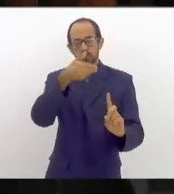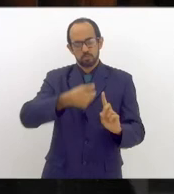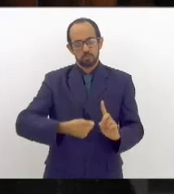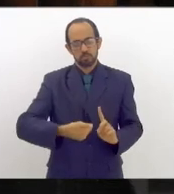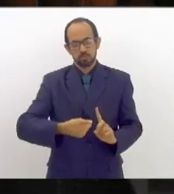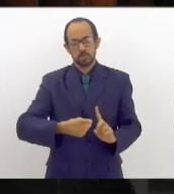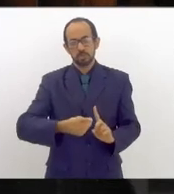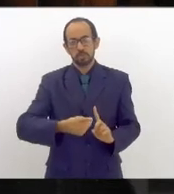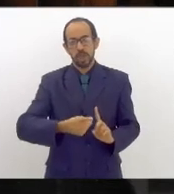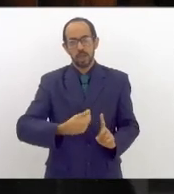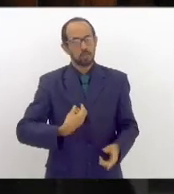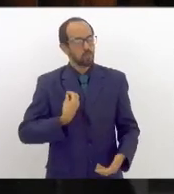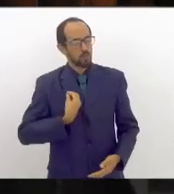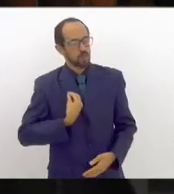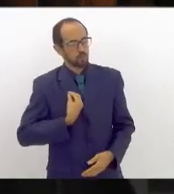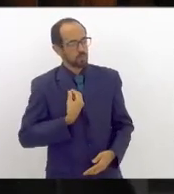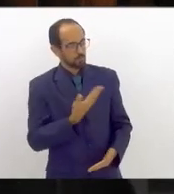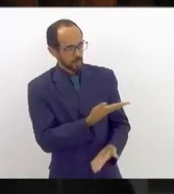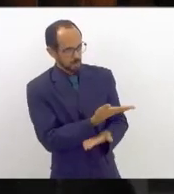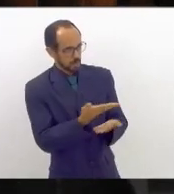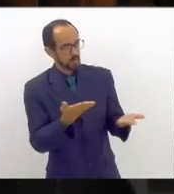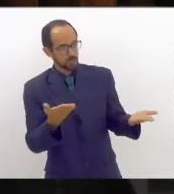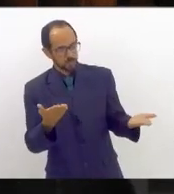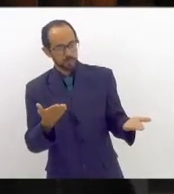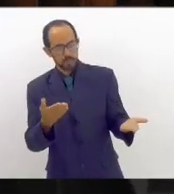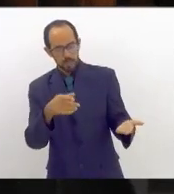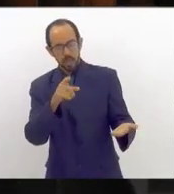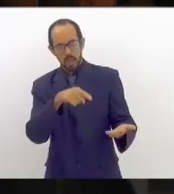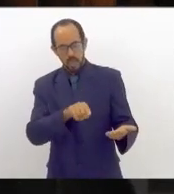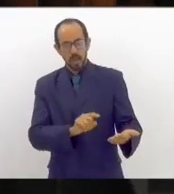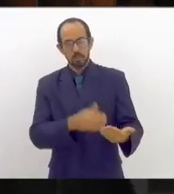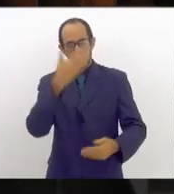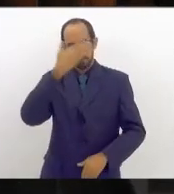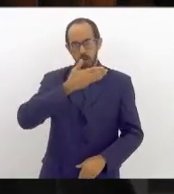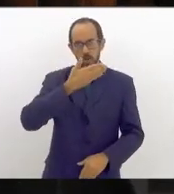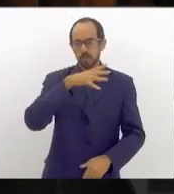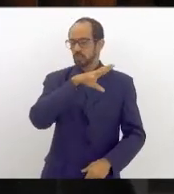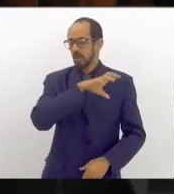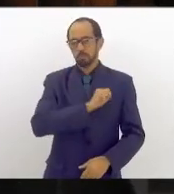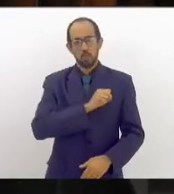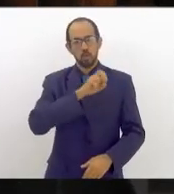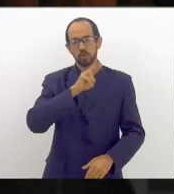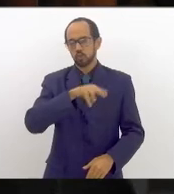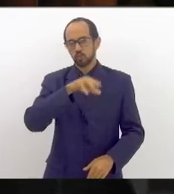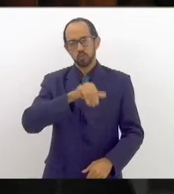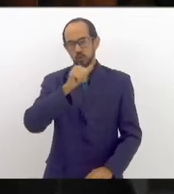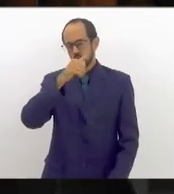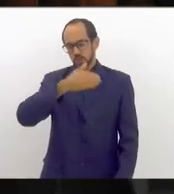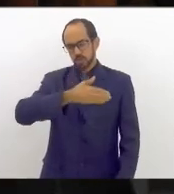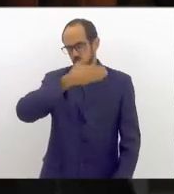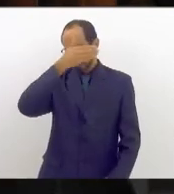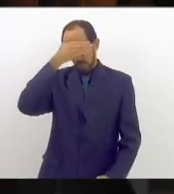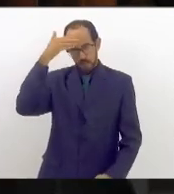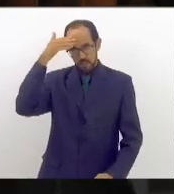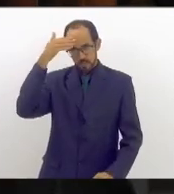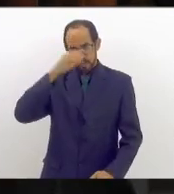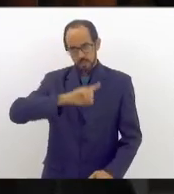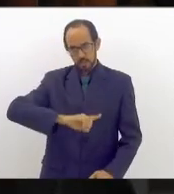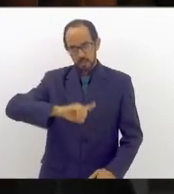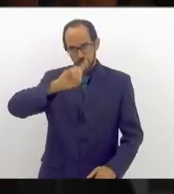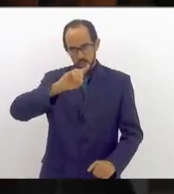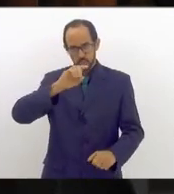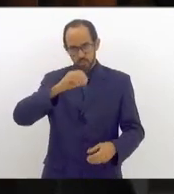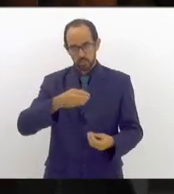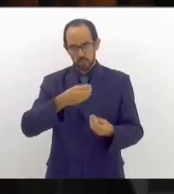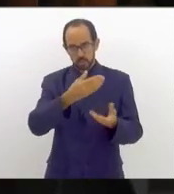vossas presenças é uma demonstração de amor que Jamais esqueceremos Que Deus conceda a